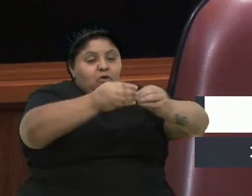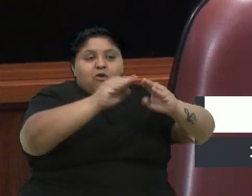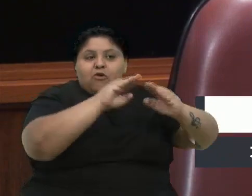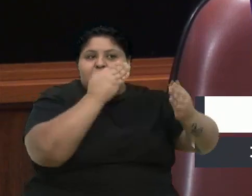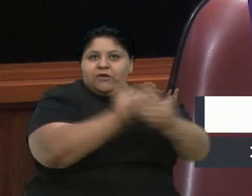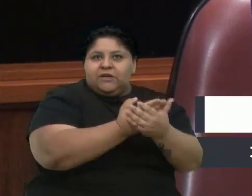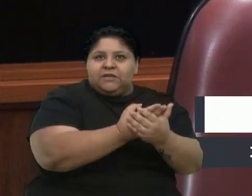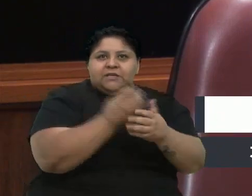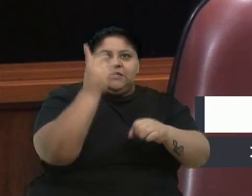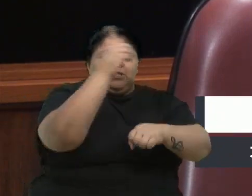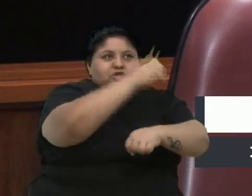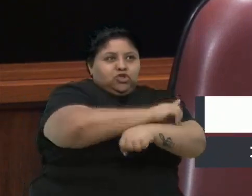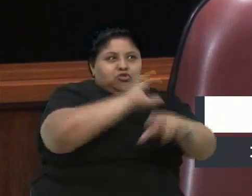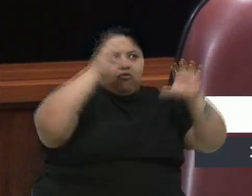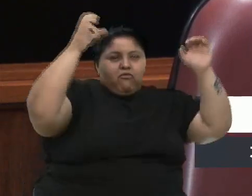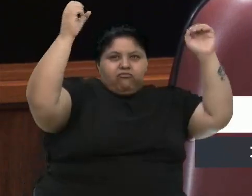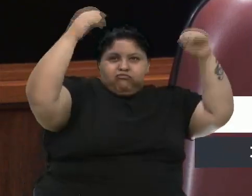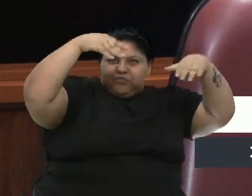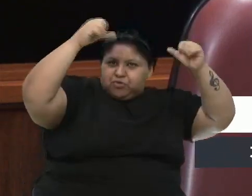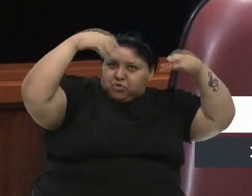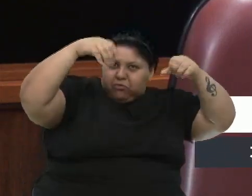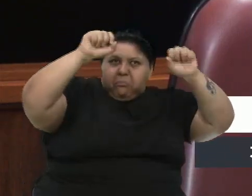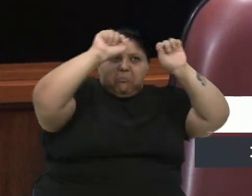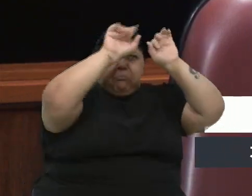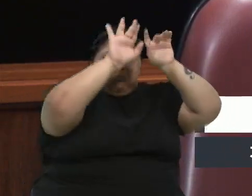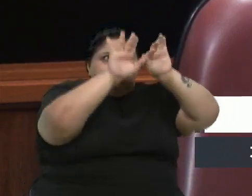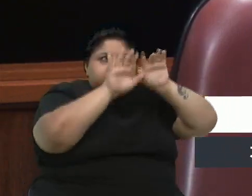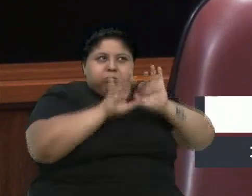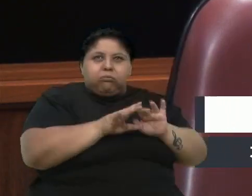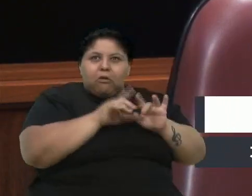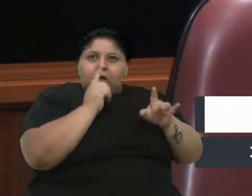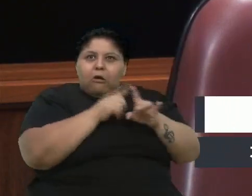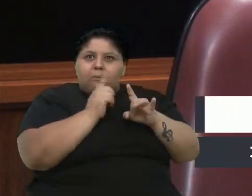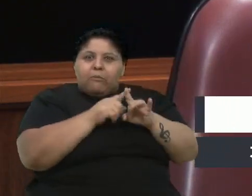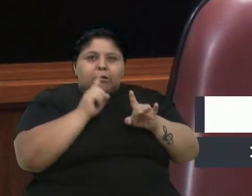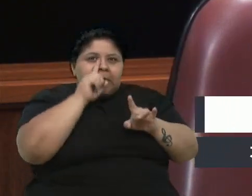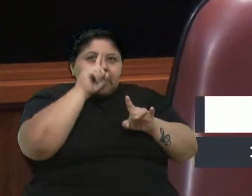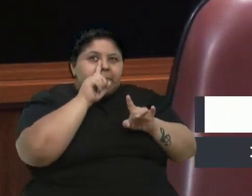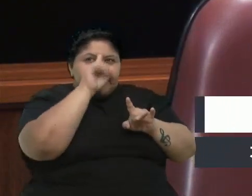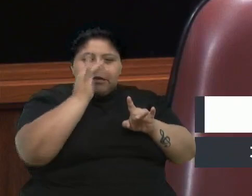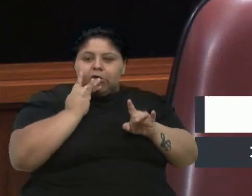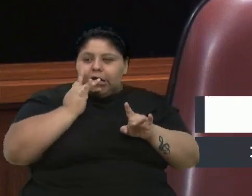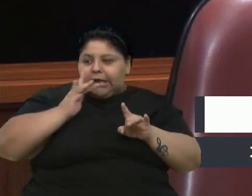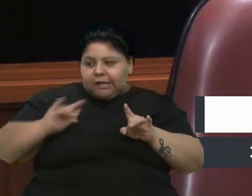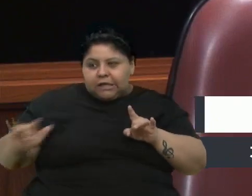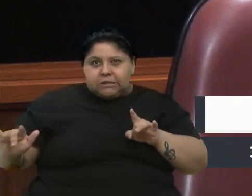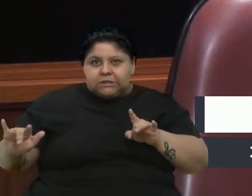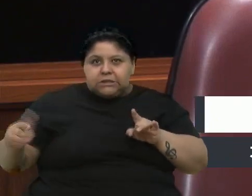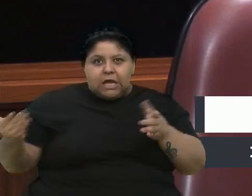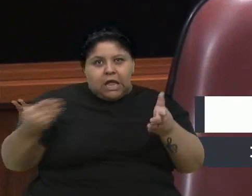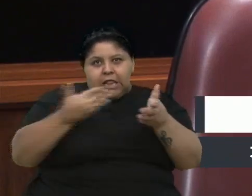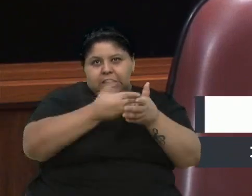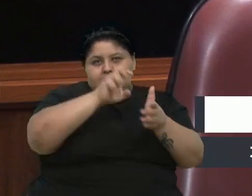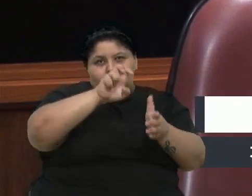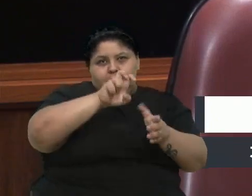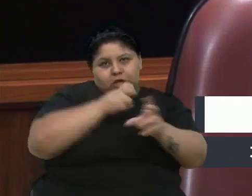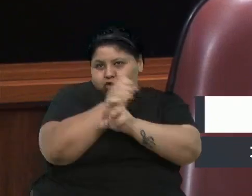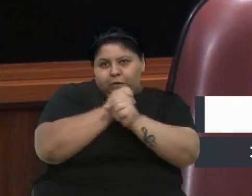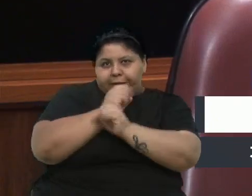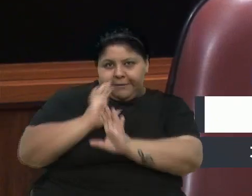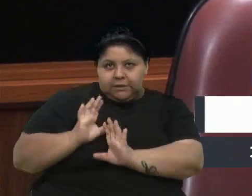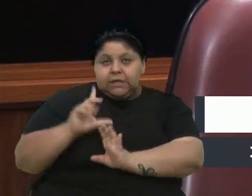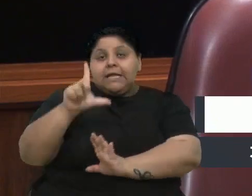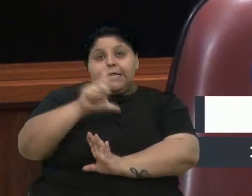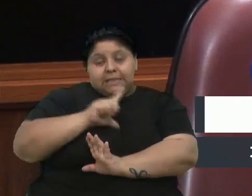de chuva, em dia de neblina, pelo perigo de crianças pequenas, né, porque até o 5º ano apenas, terem